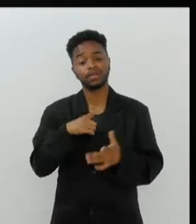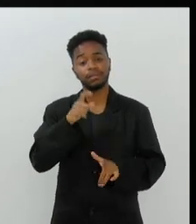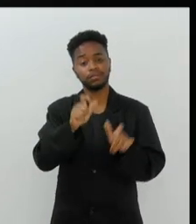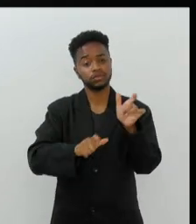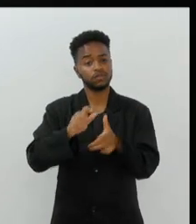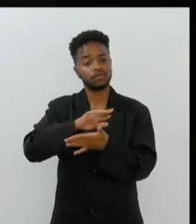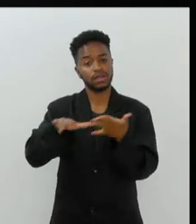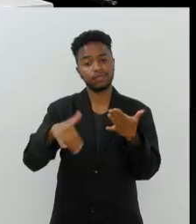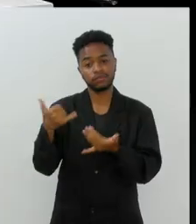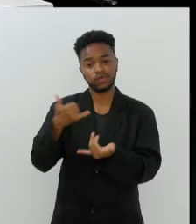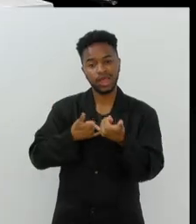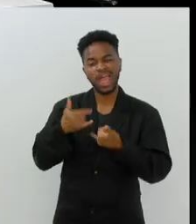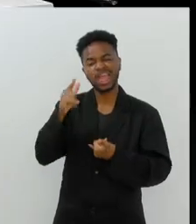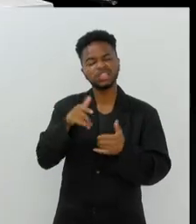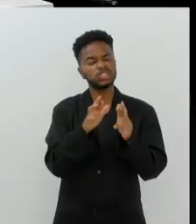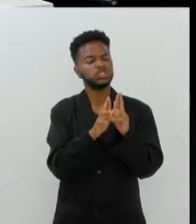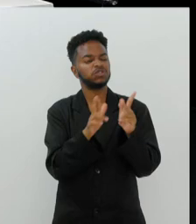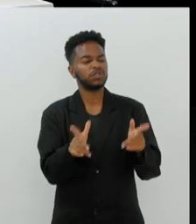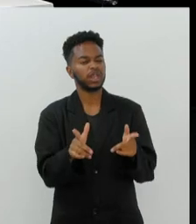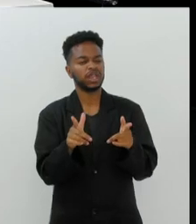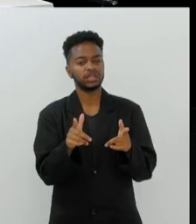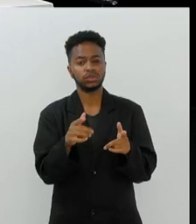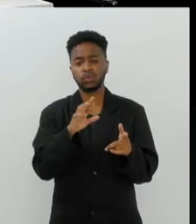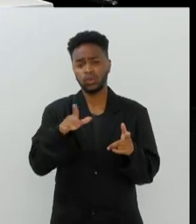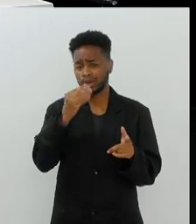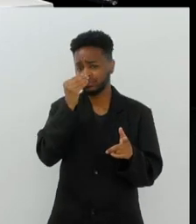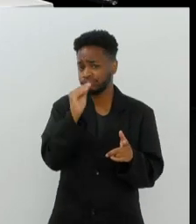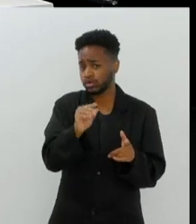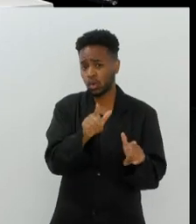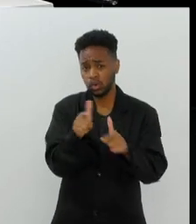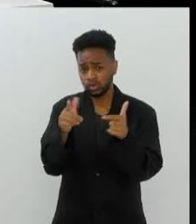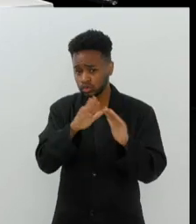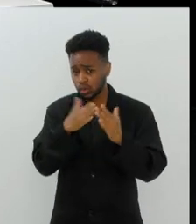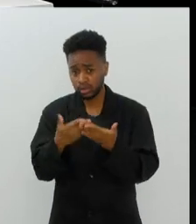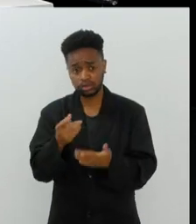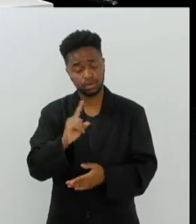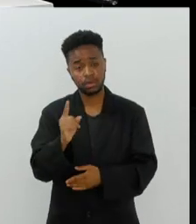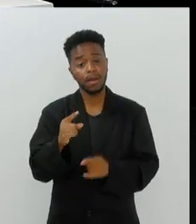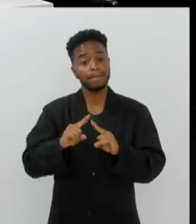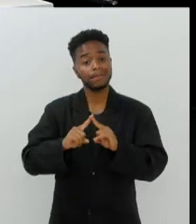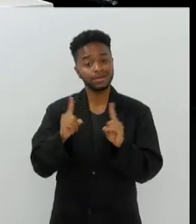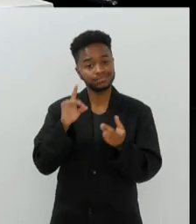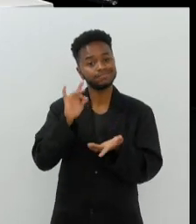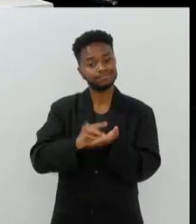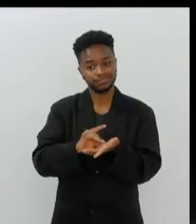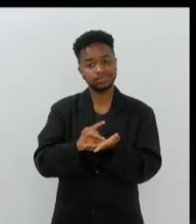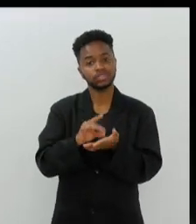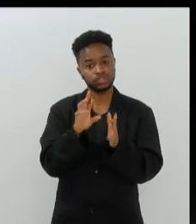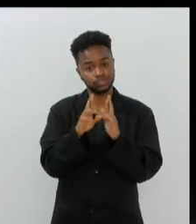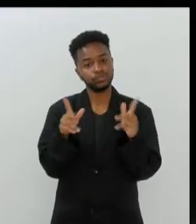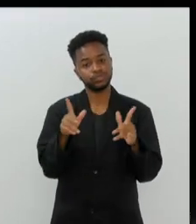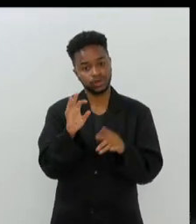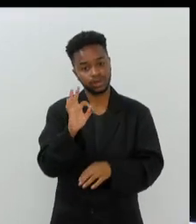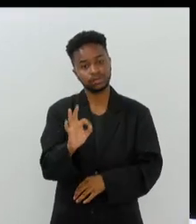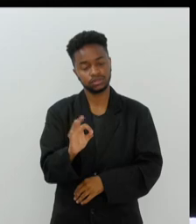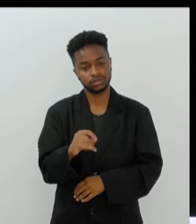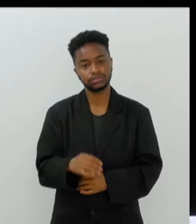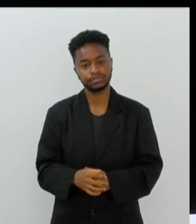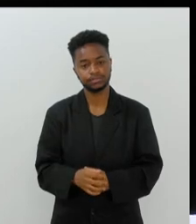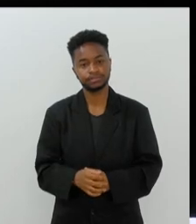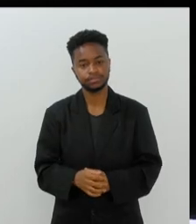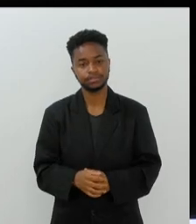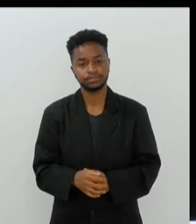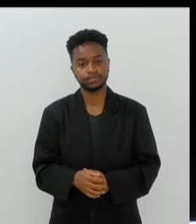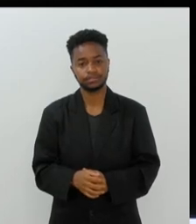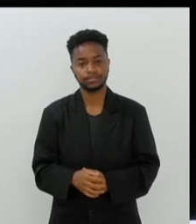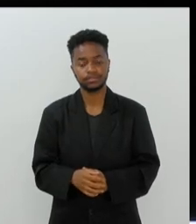muita gente me falava isso. Ah, é diferente, não estou desmerecendo as outras escolas, mas é diferente. Realmente é diferente.